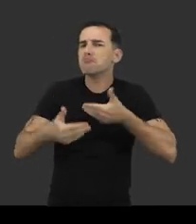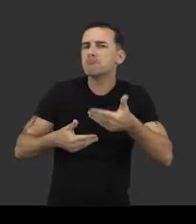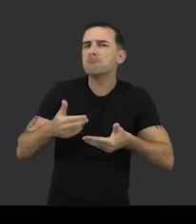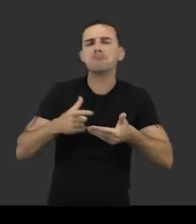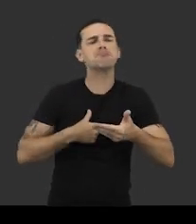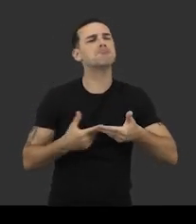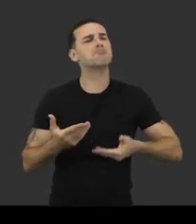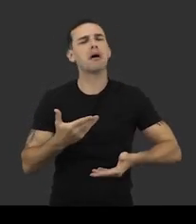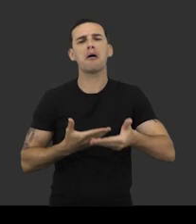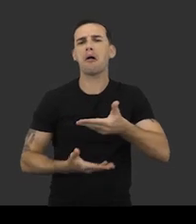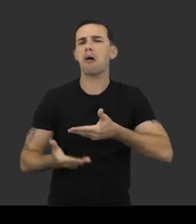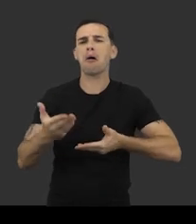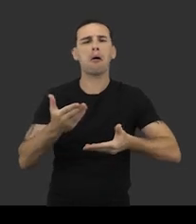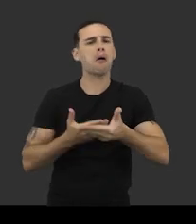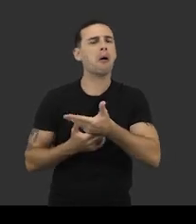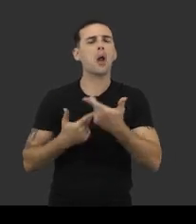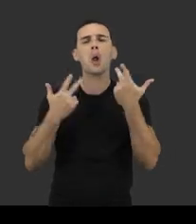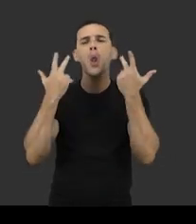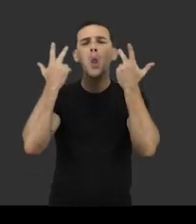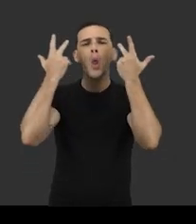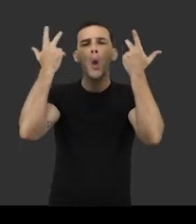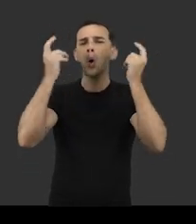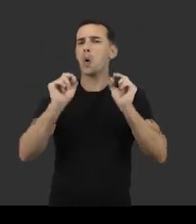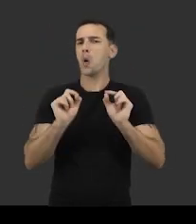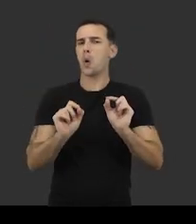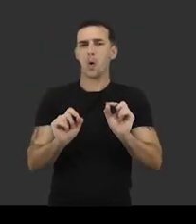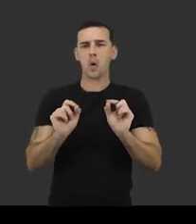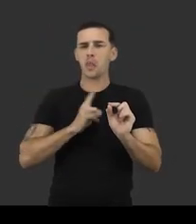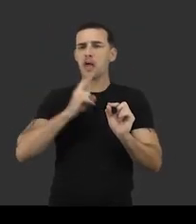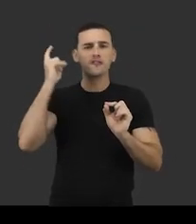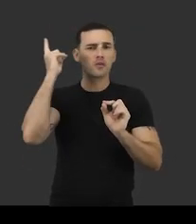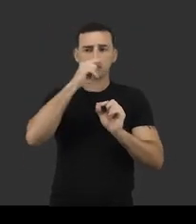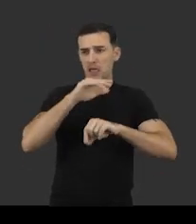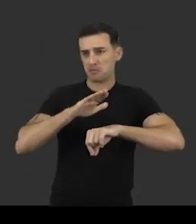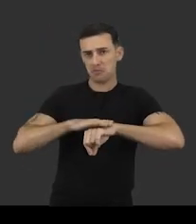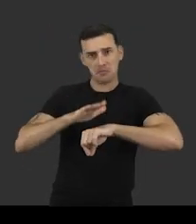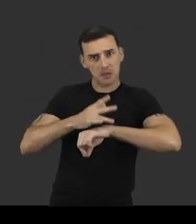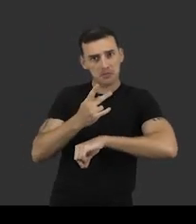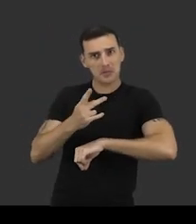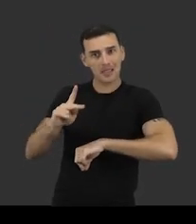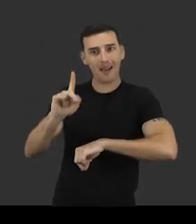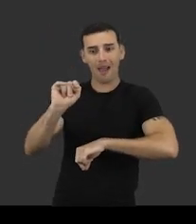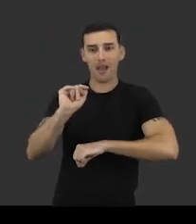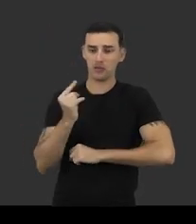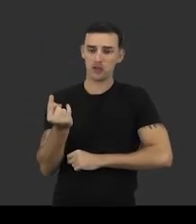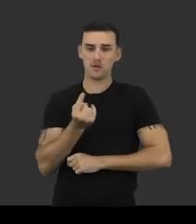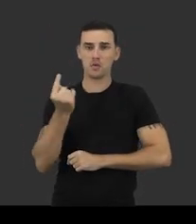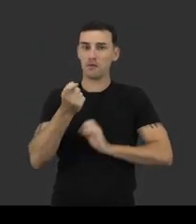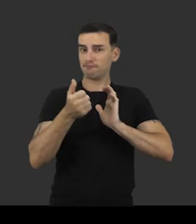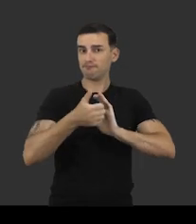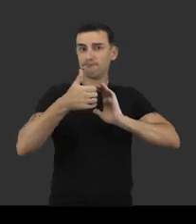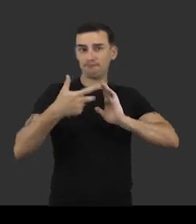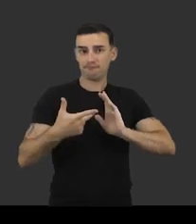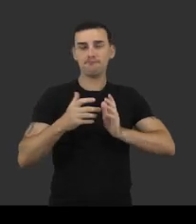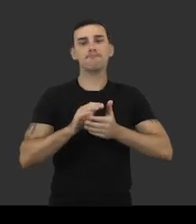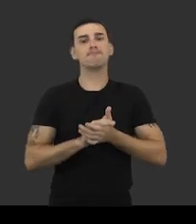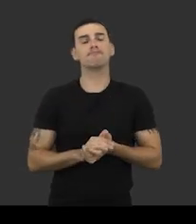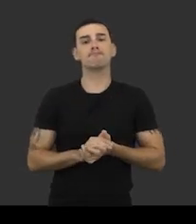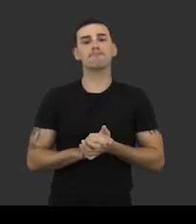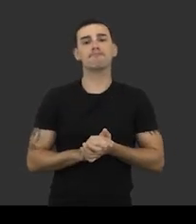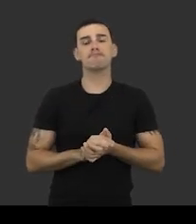se relacionando, lidando com as suas dificuldades, né? Que são bastante individualizadas. E a